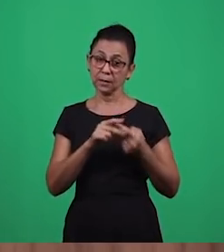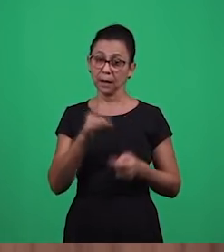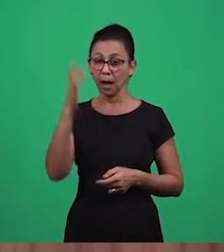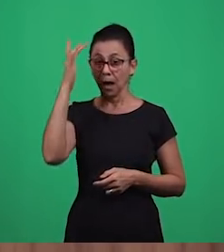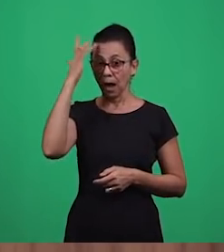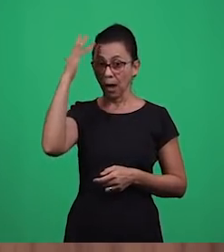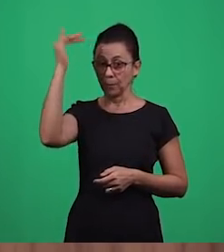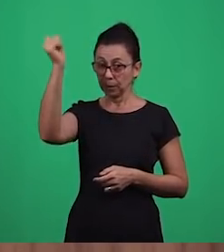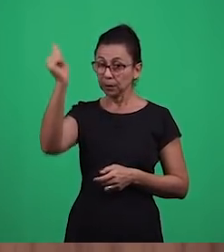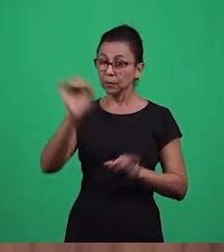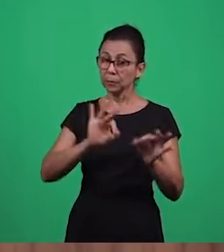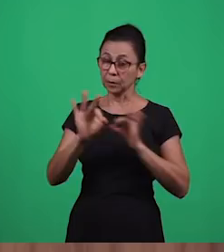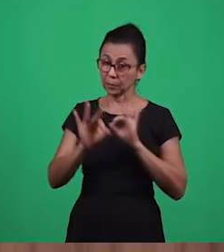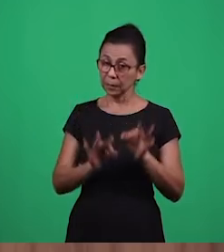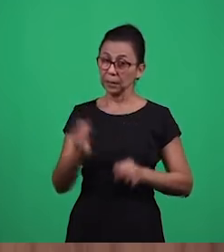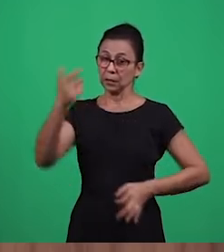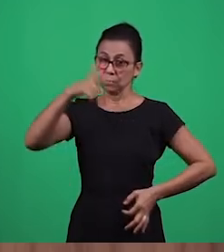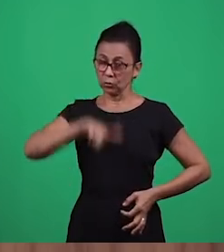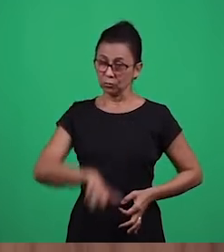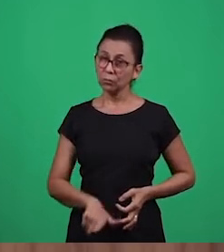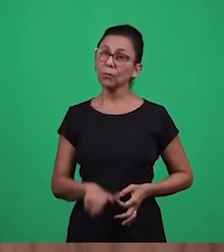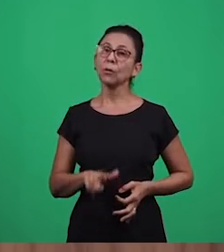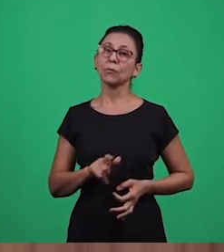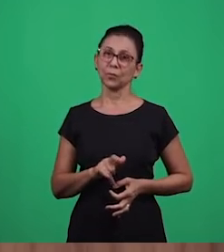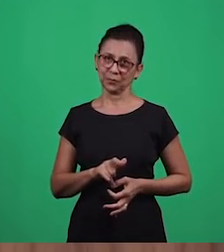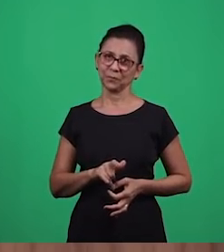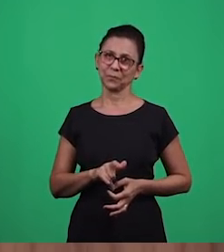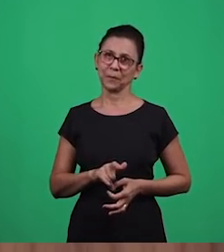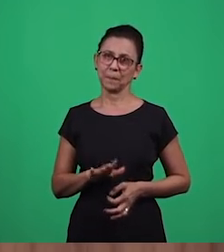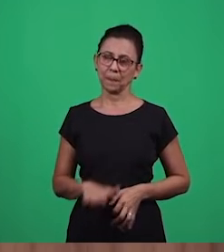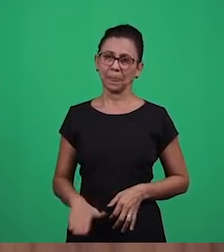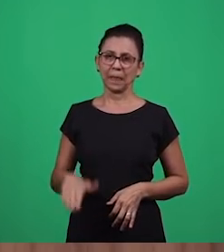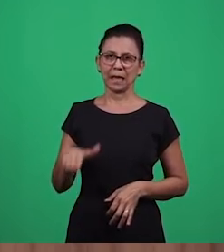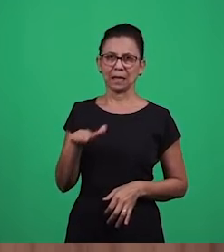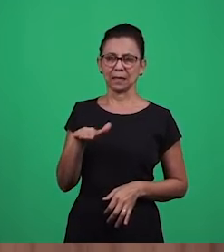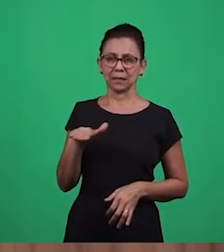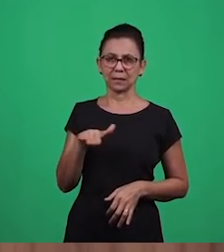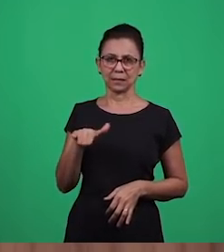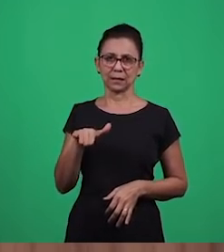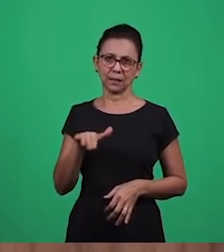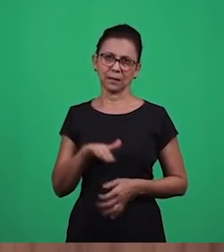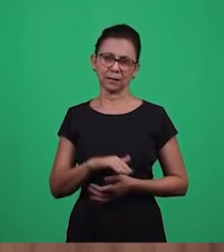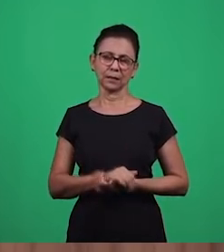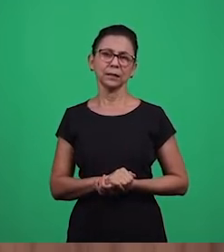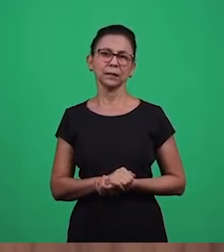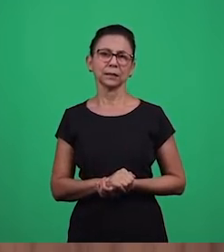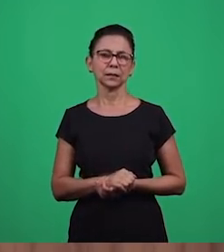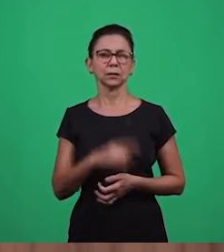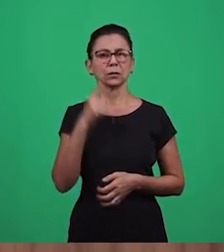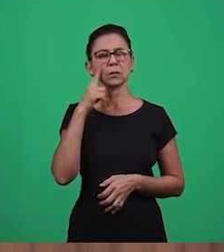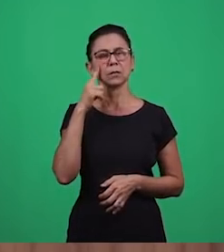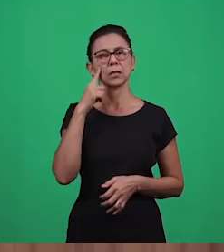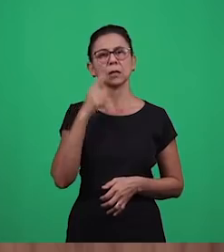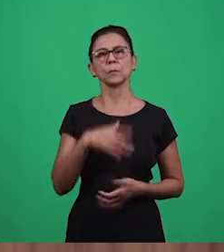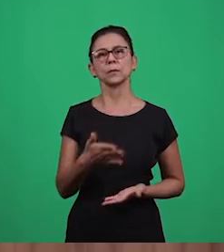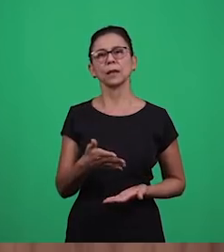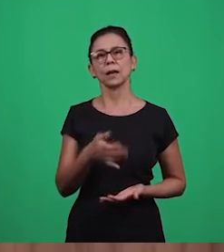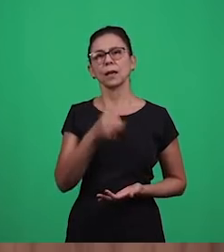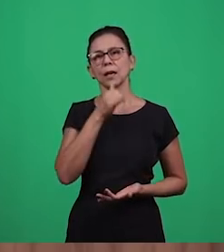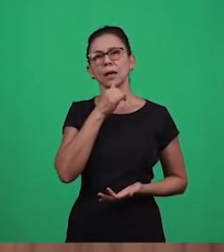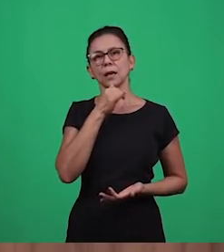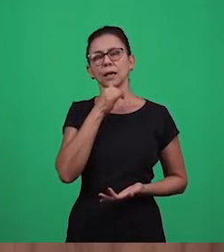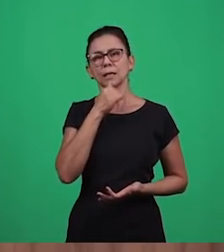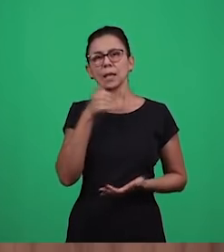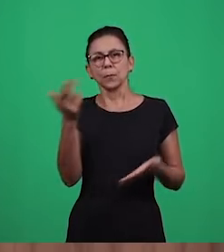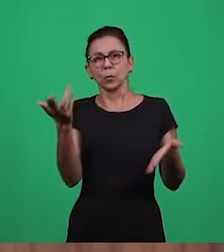de amanhã? E aí, as crianças que constroem diariamente essa rotina, como o primeiro exemplo que nós demos, da